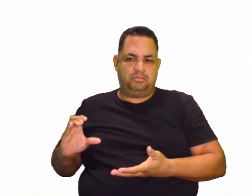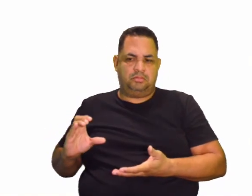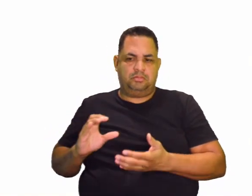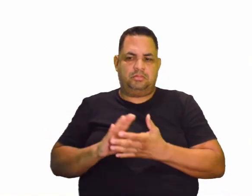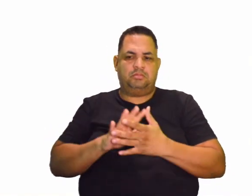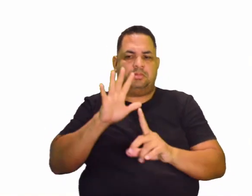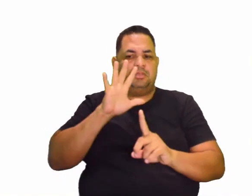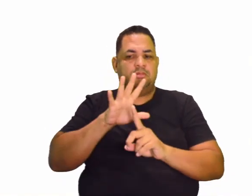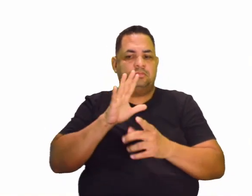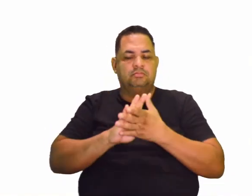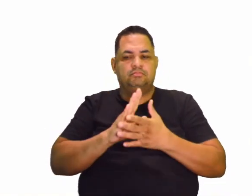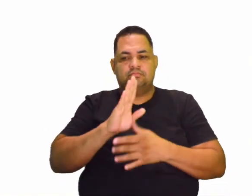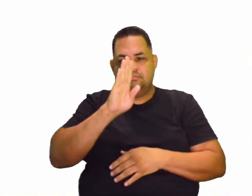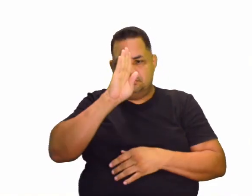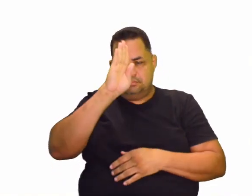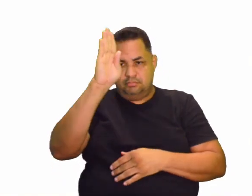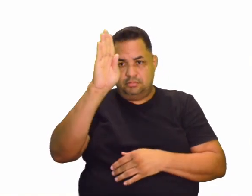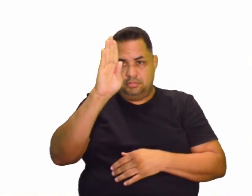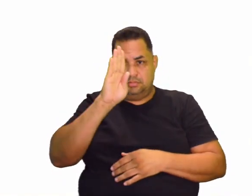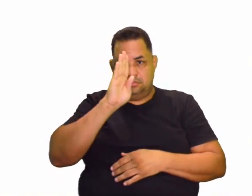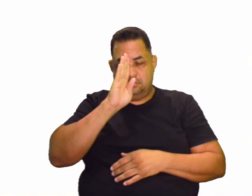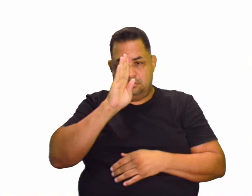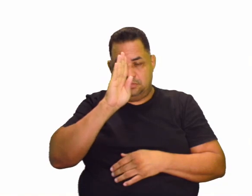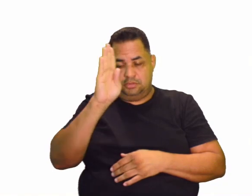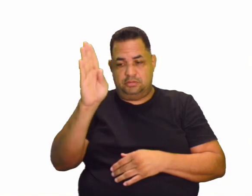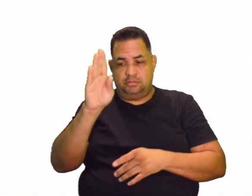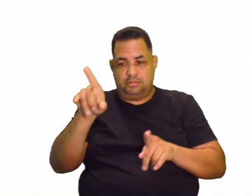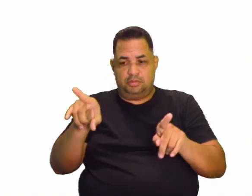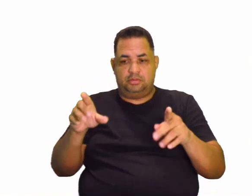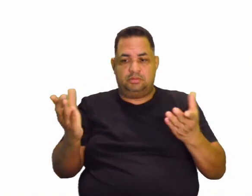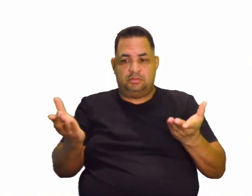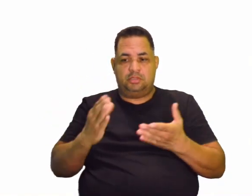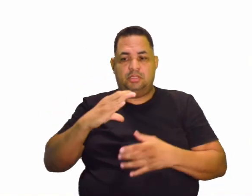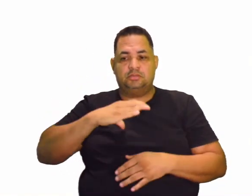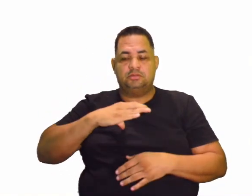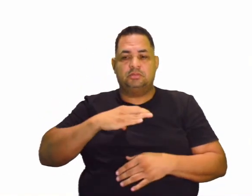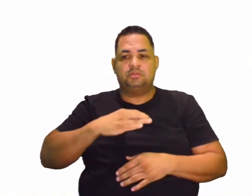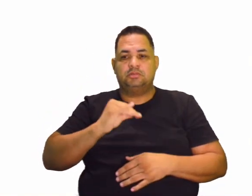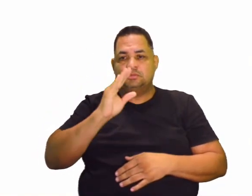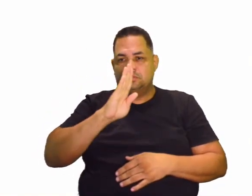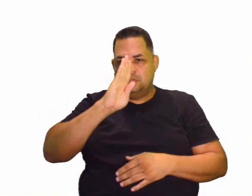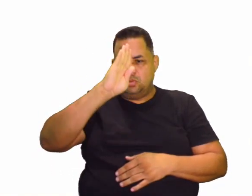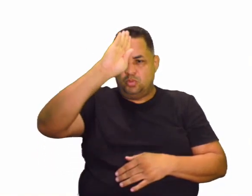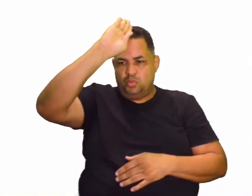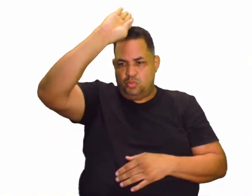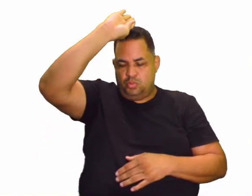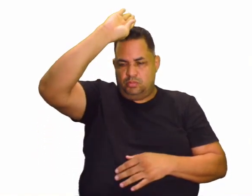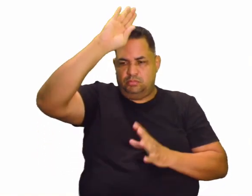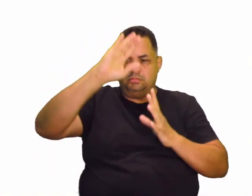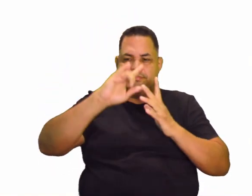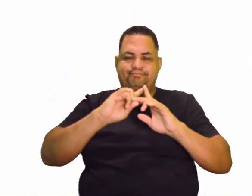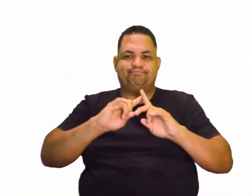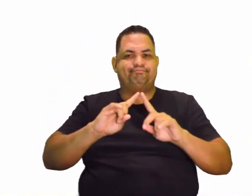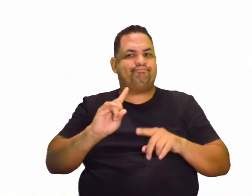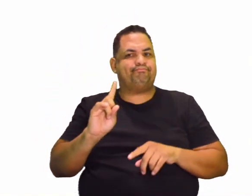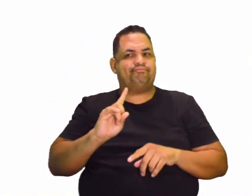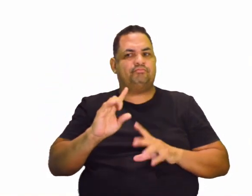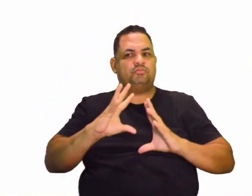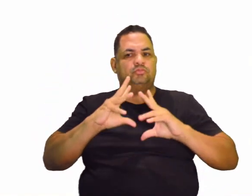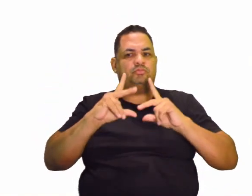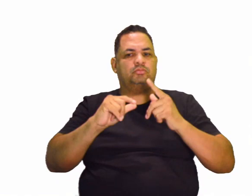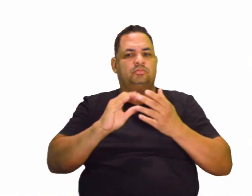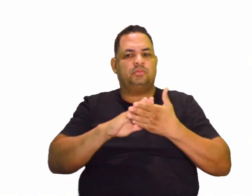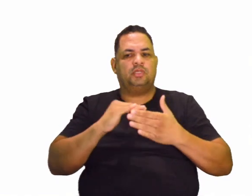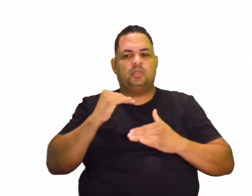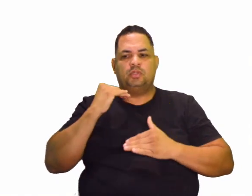podem perceber que permanece até hoje esse poder, né? Não em todas as